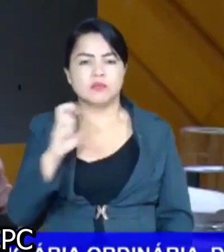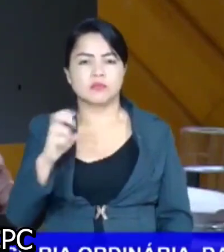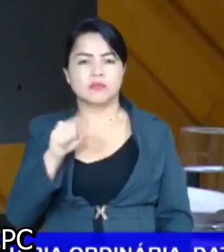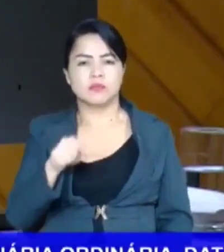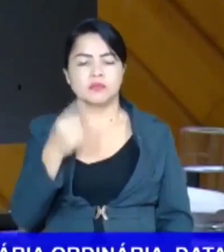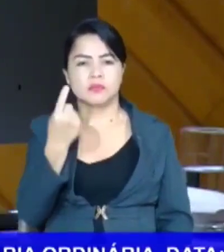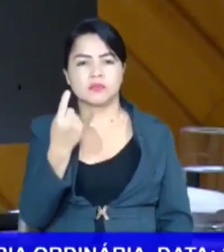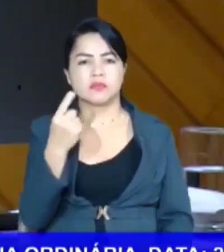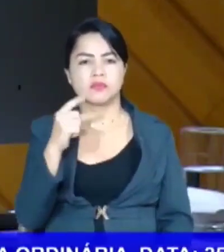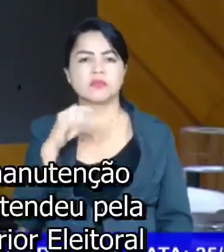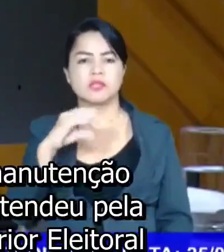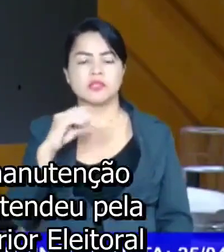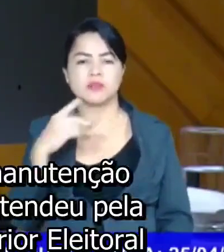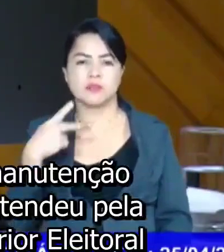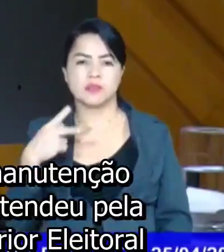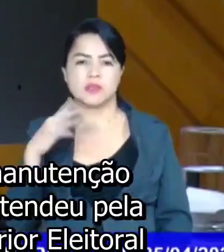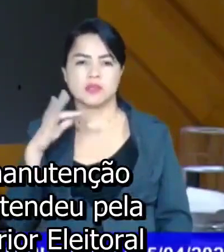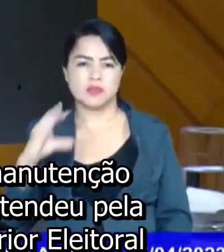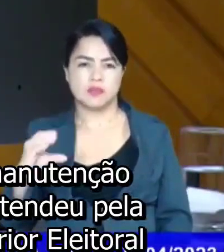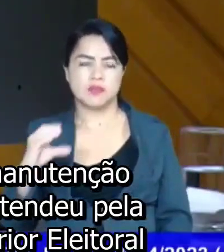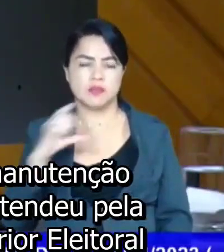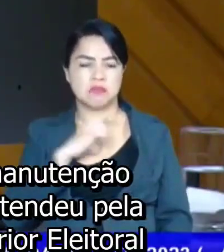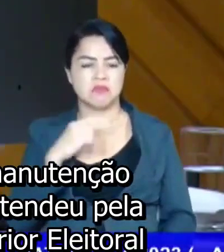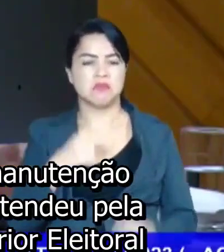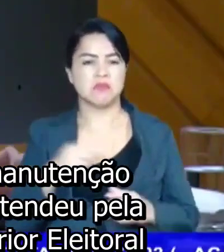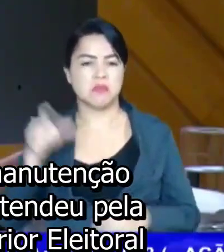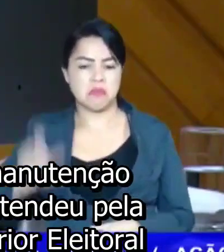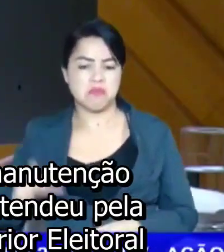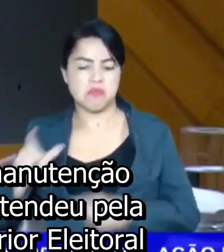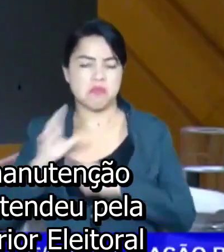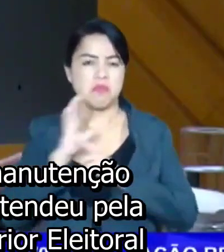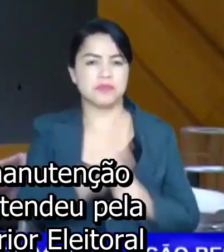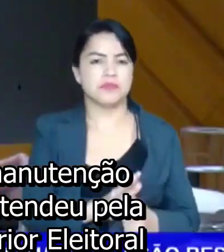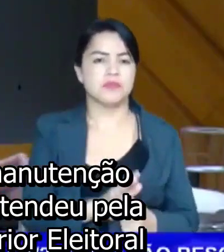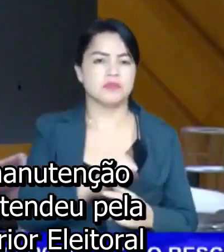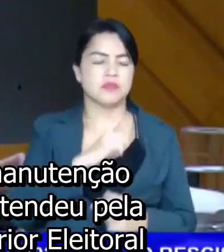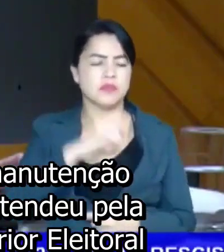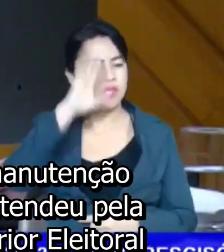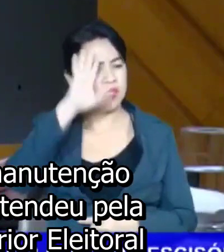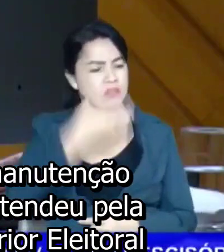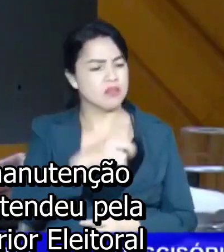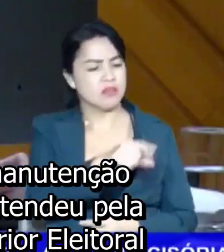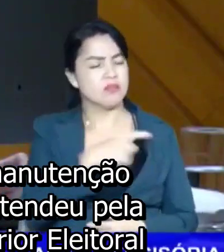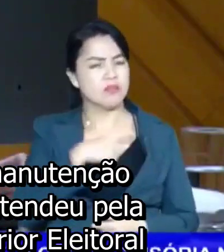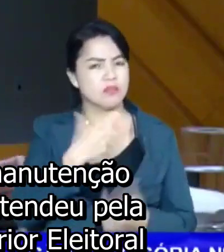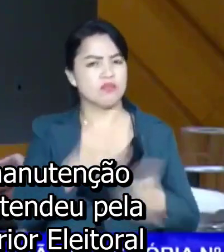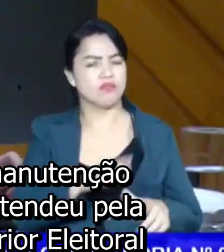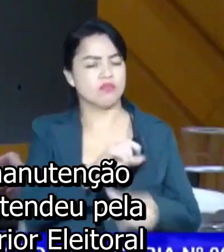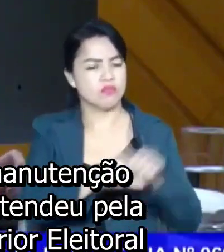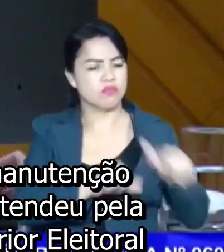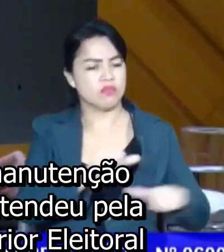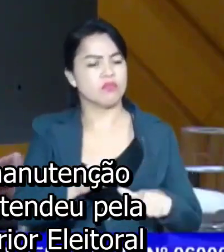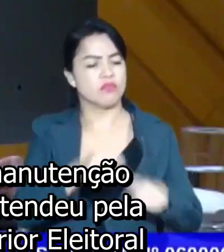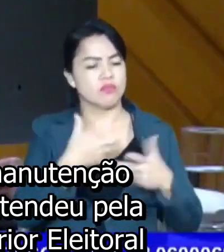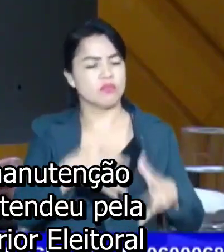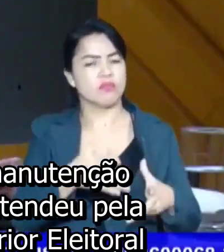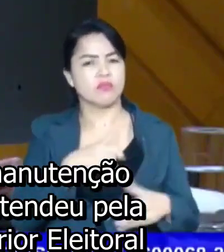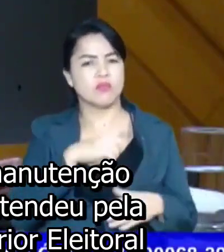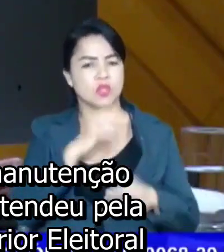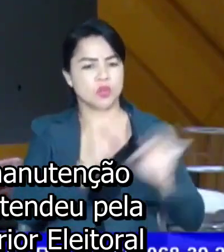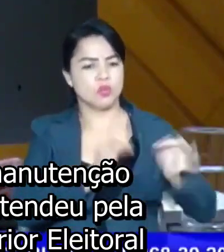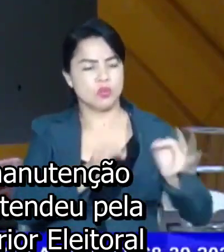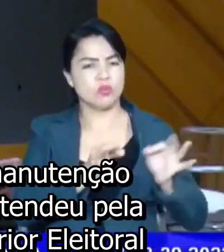1 do CPC. O agravado apresentou contrarrazões e requereu a manutenção da decisão. O então relator, em juízo